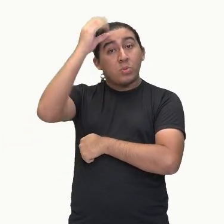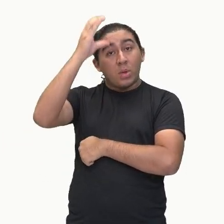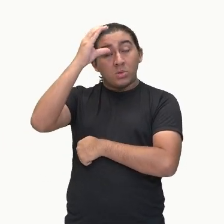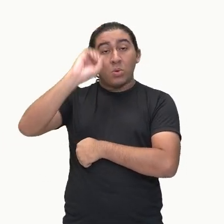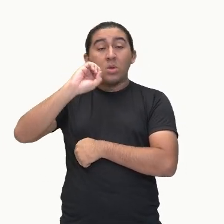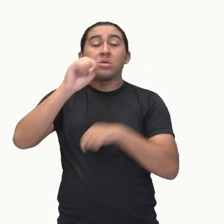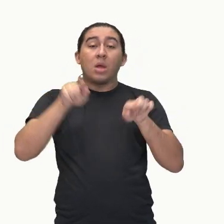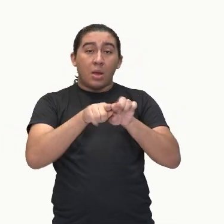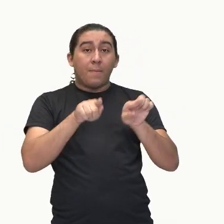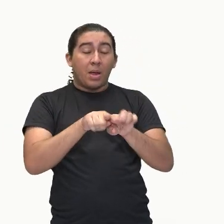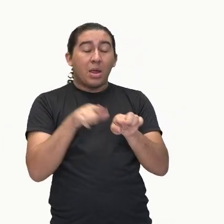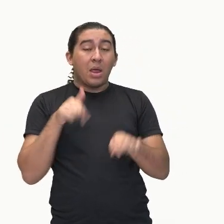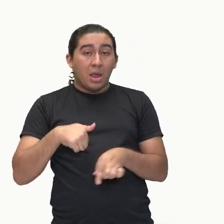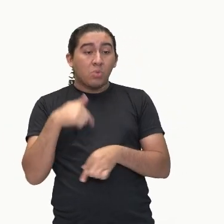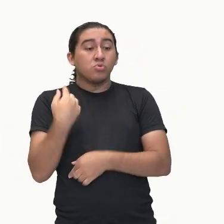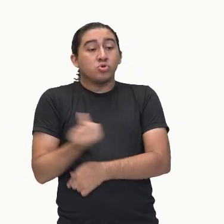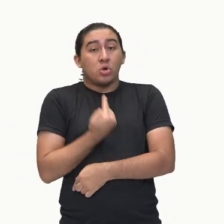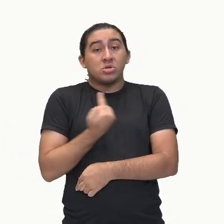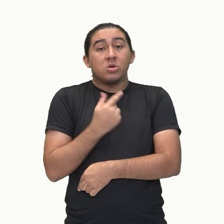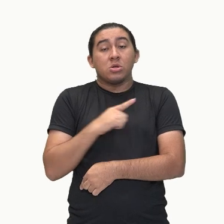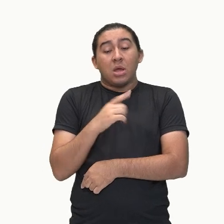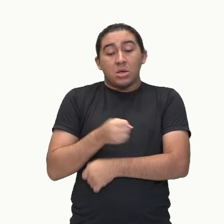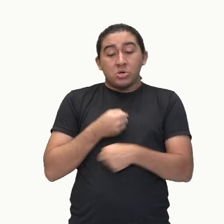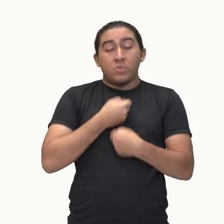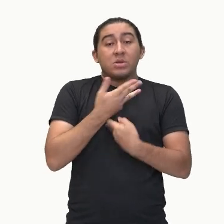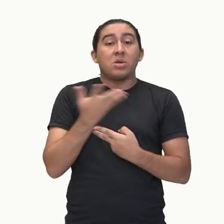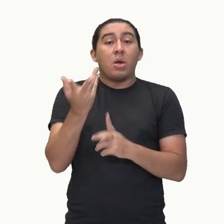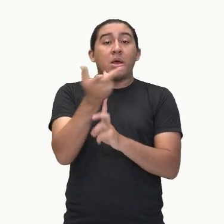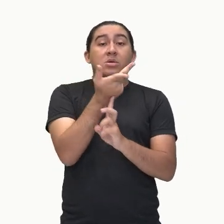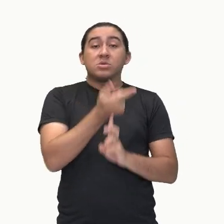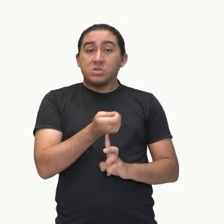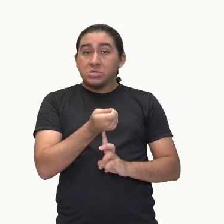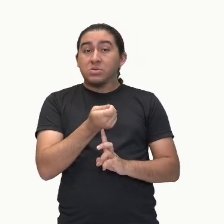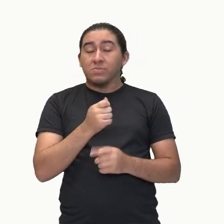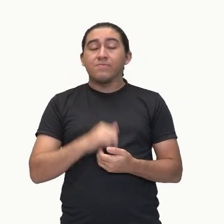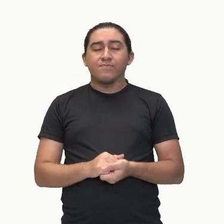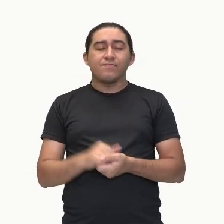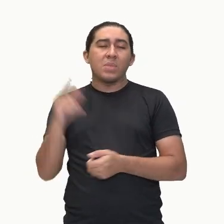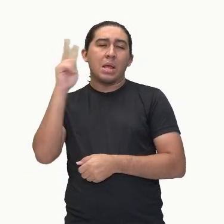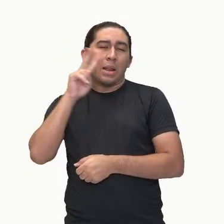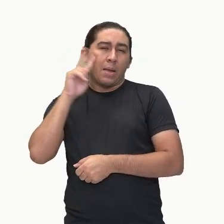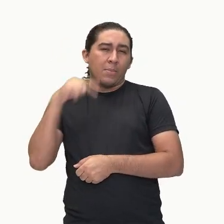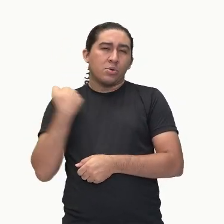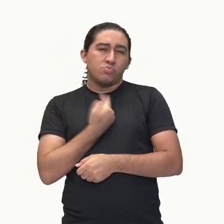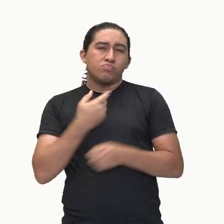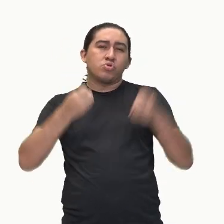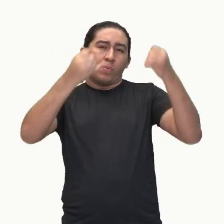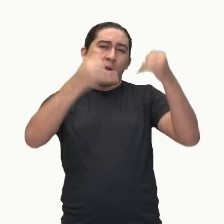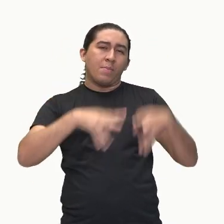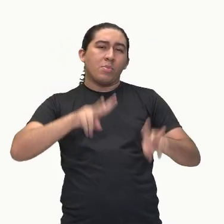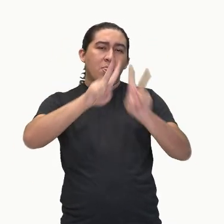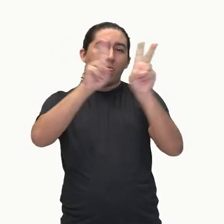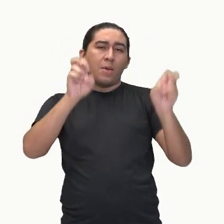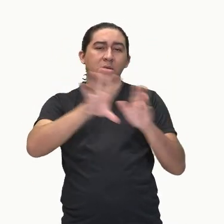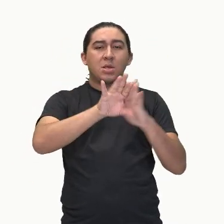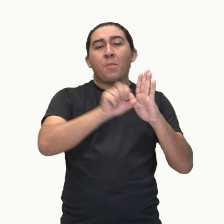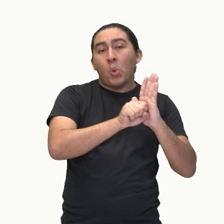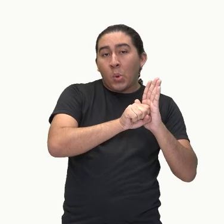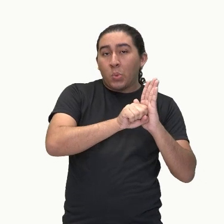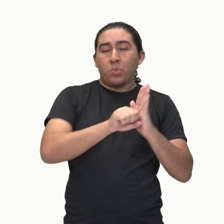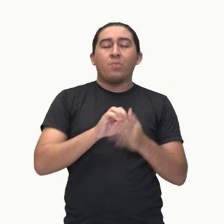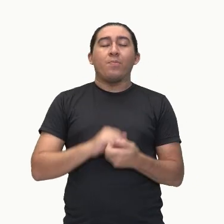o meu desenvolvimento artístico e expressivo. Lembra que nós falamos da questão simbólica?